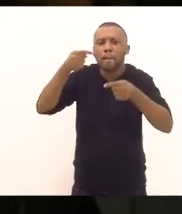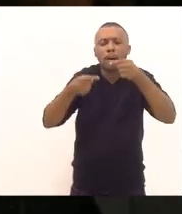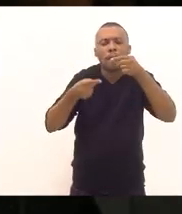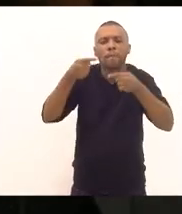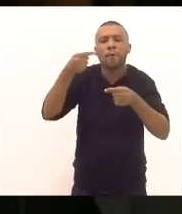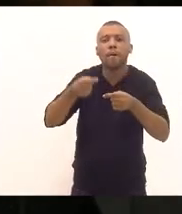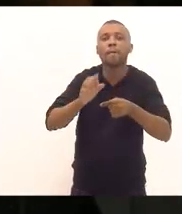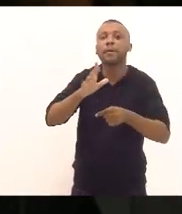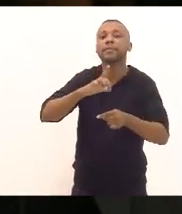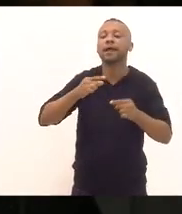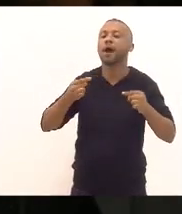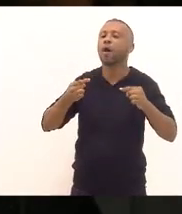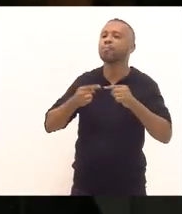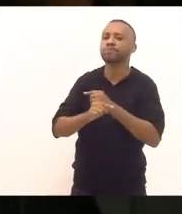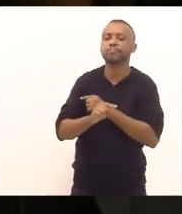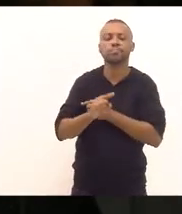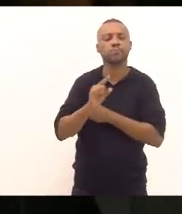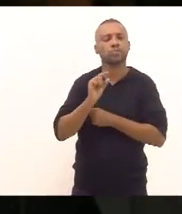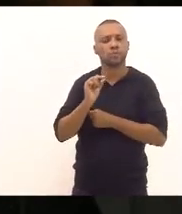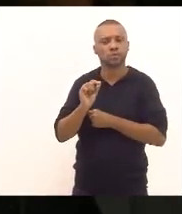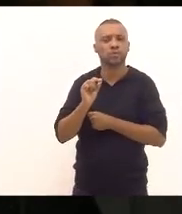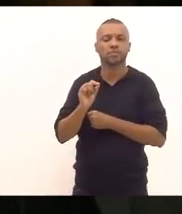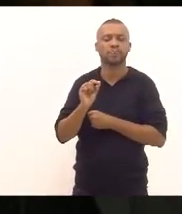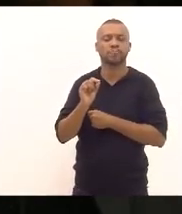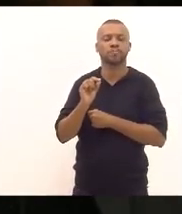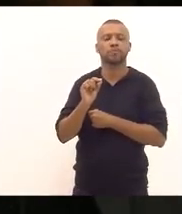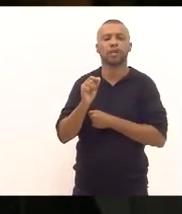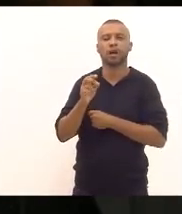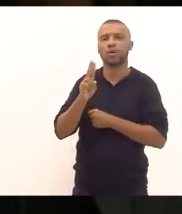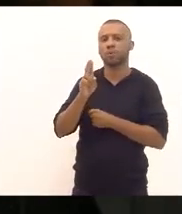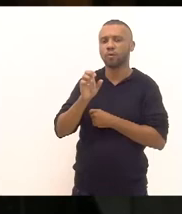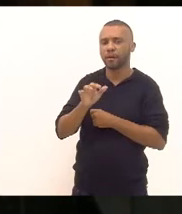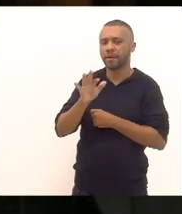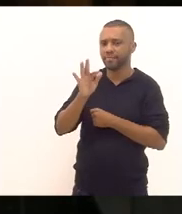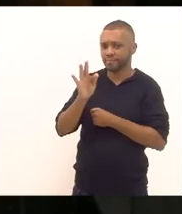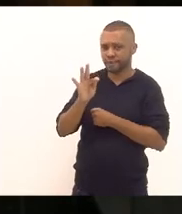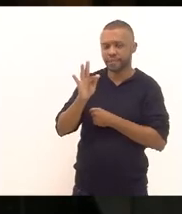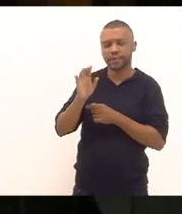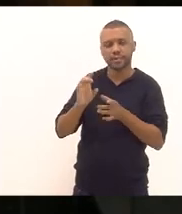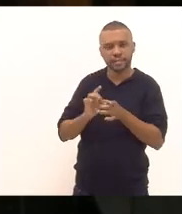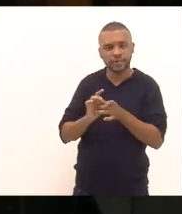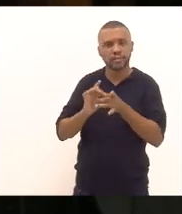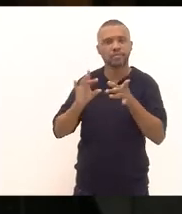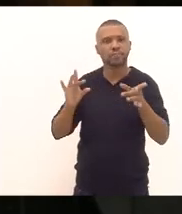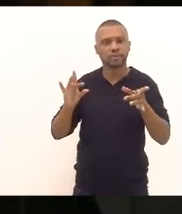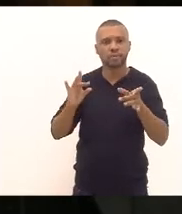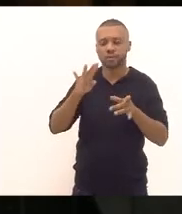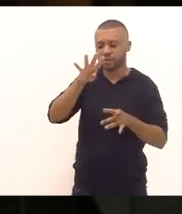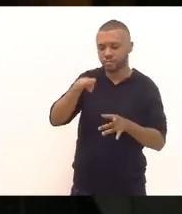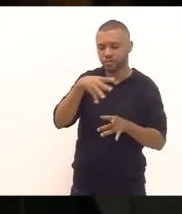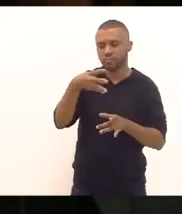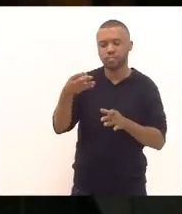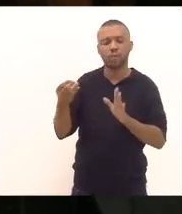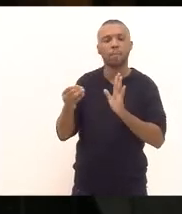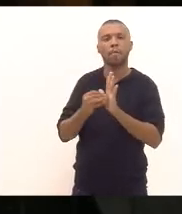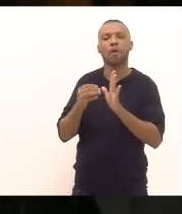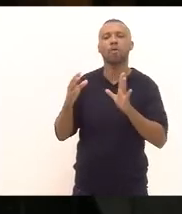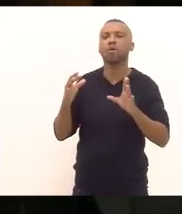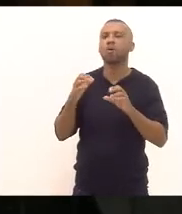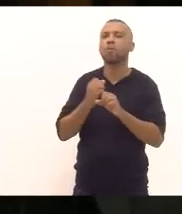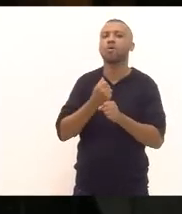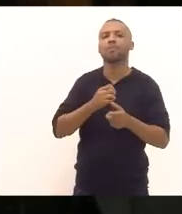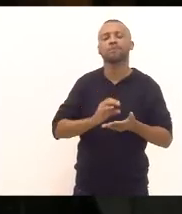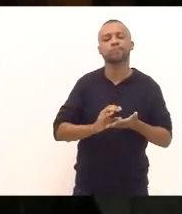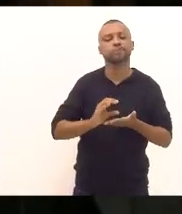contradição com a contradição de que a with dispõe na sua programação orçamentária te ajudou